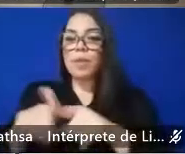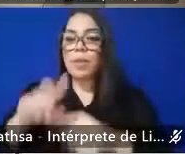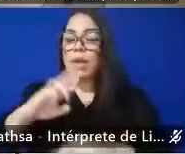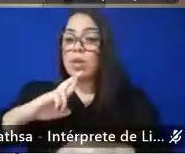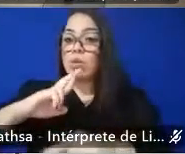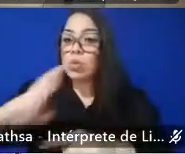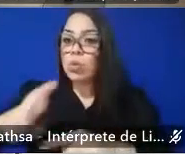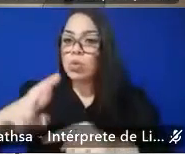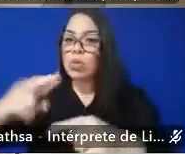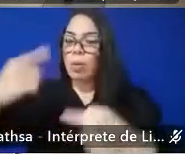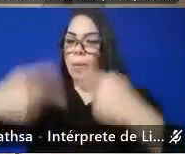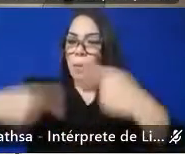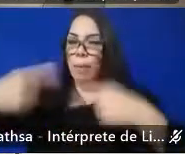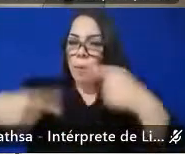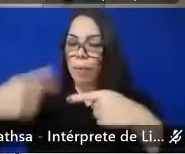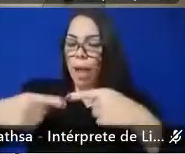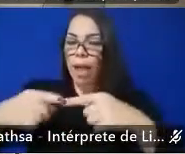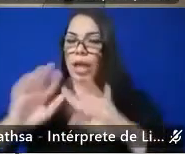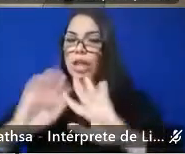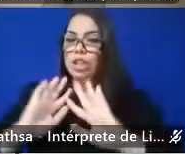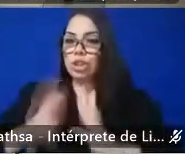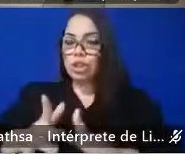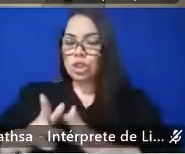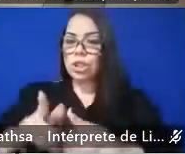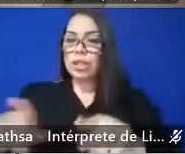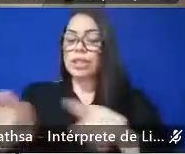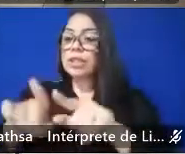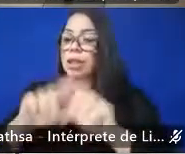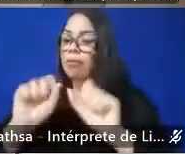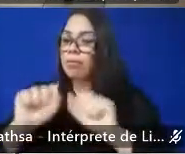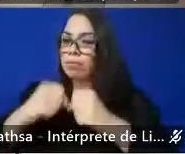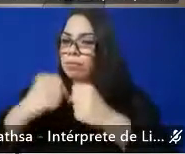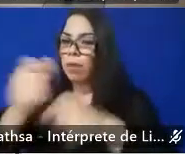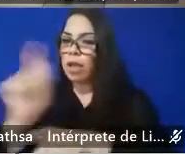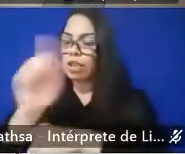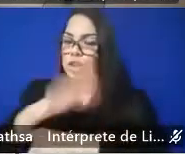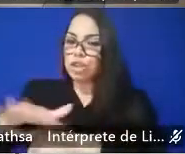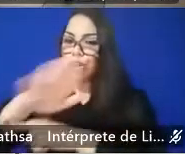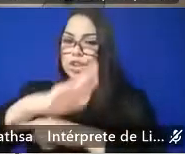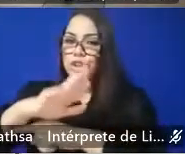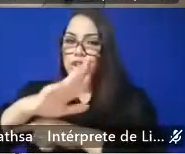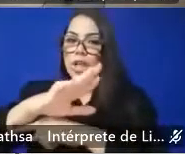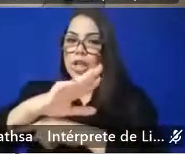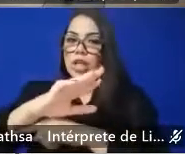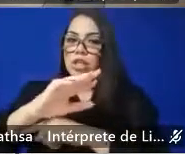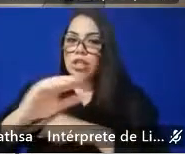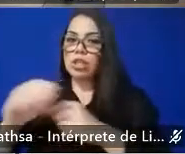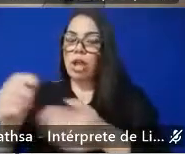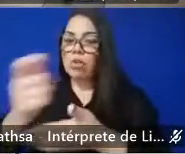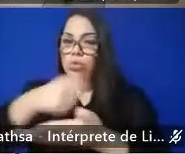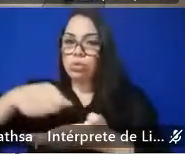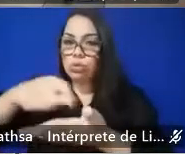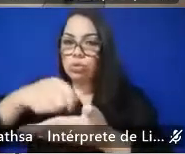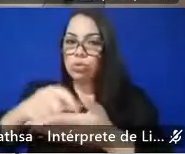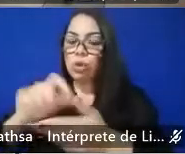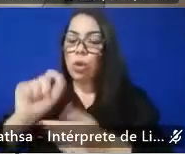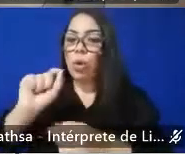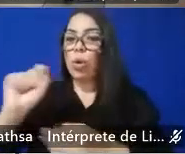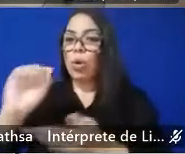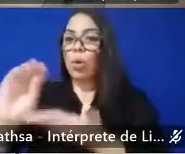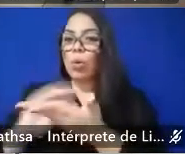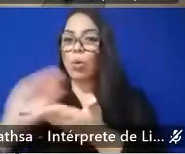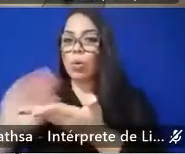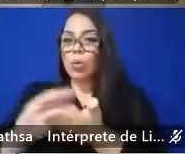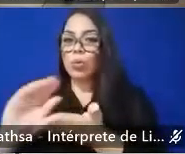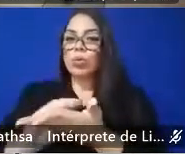EA realização de eficiente gestão orçamentária a qual abrange o custo operacional de comissões processantes